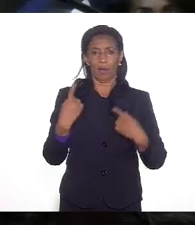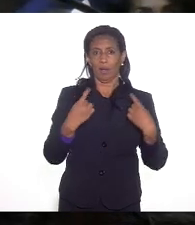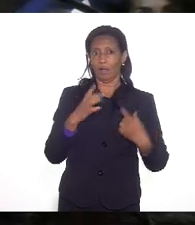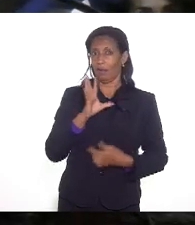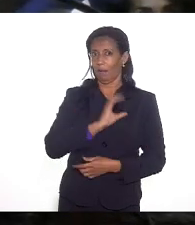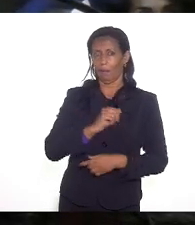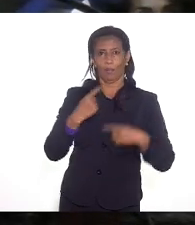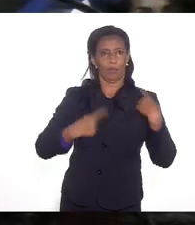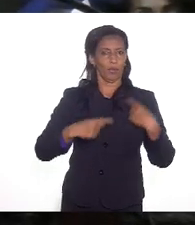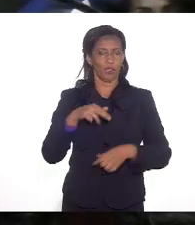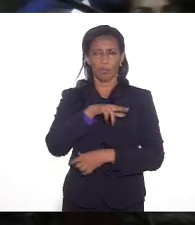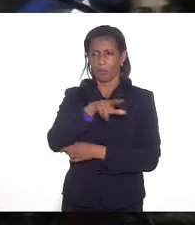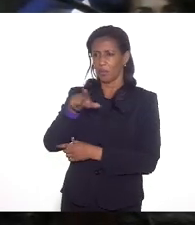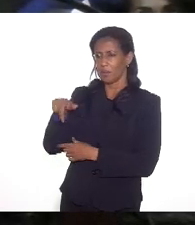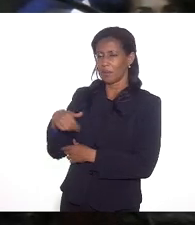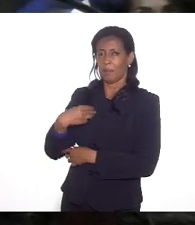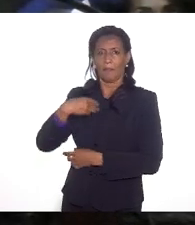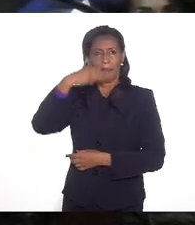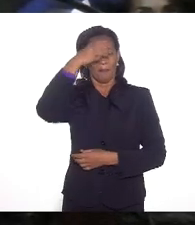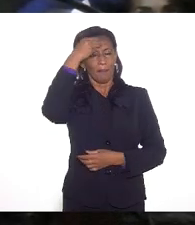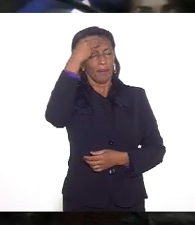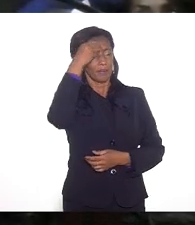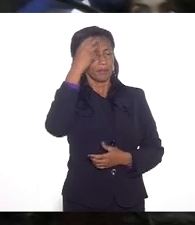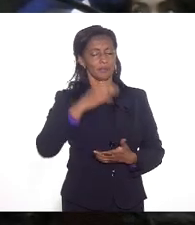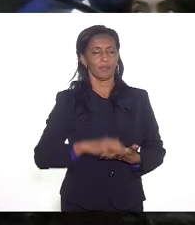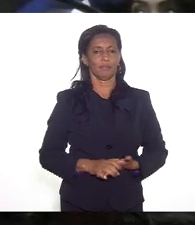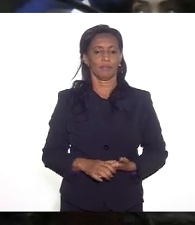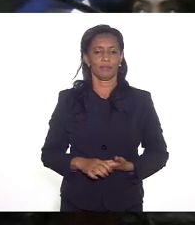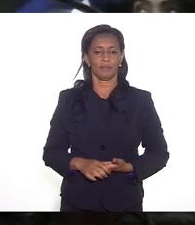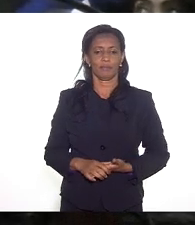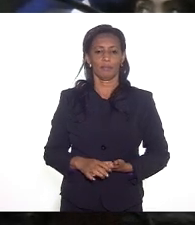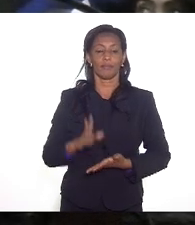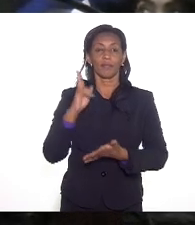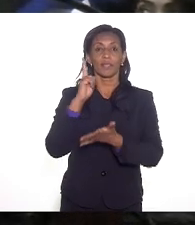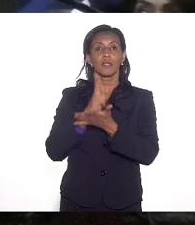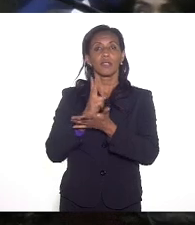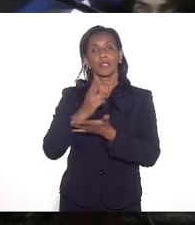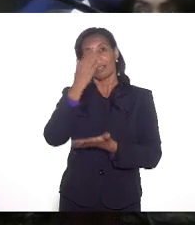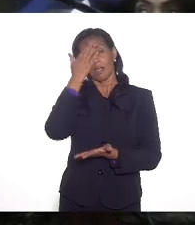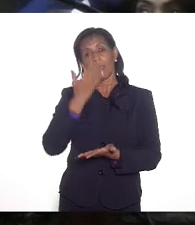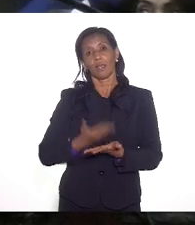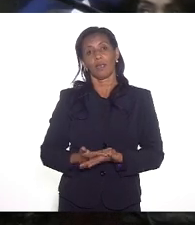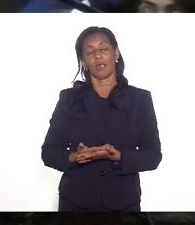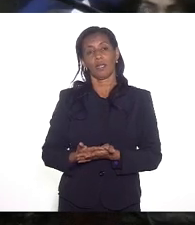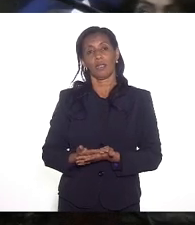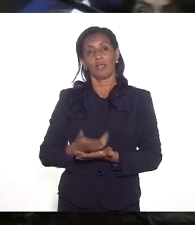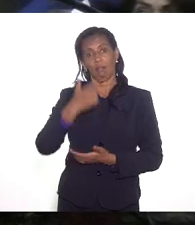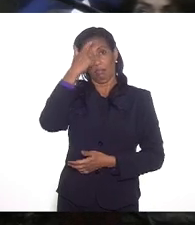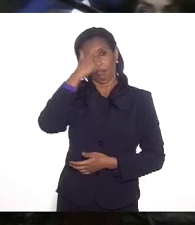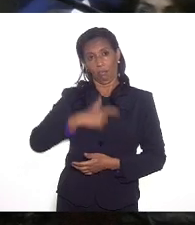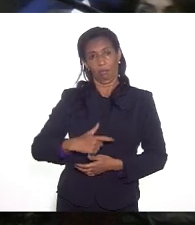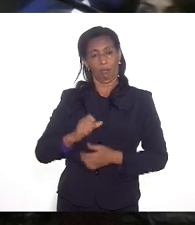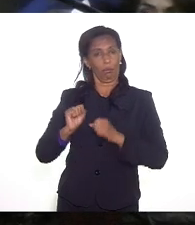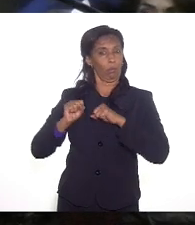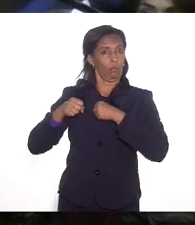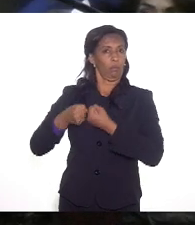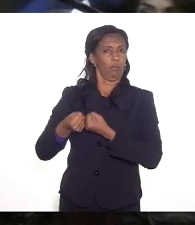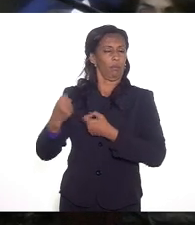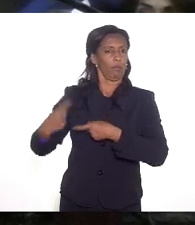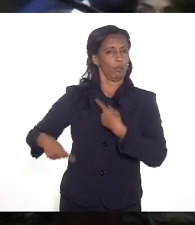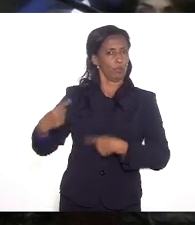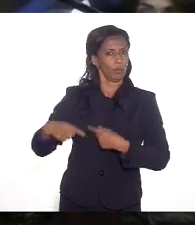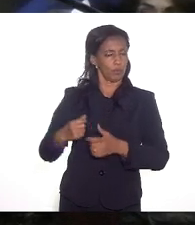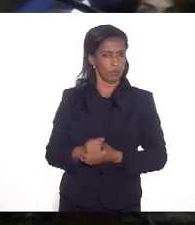Francisca meus irmãos minha madrinha Ednéia que sempre acreditaram na minha no meu potencial político